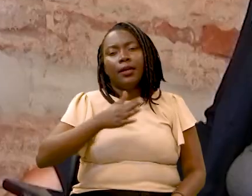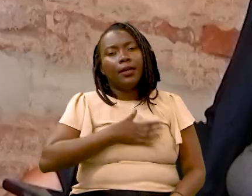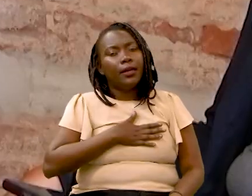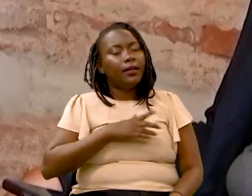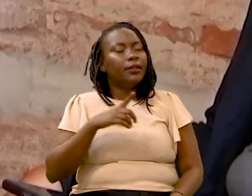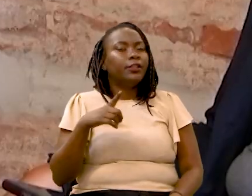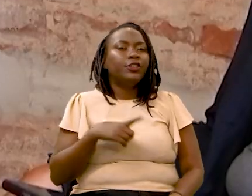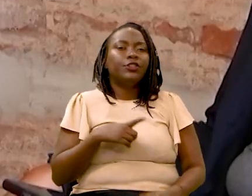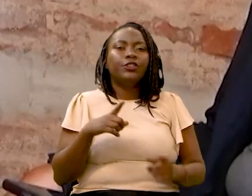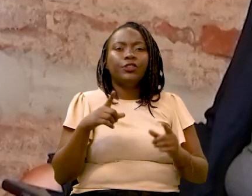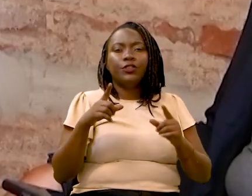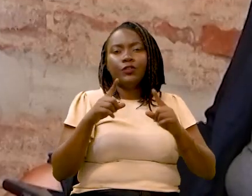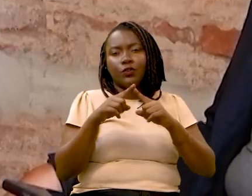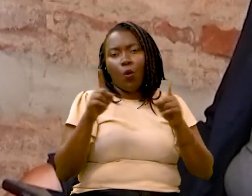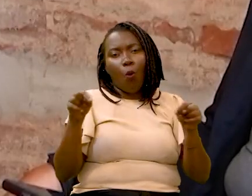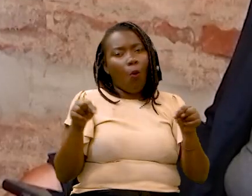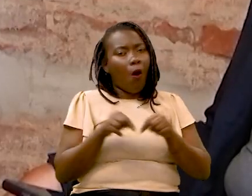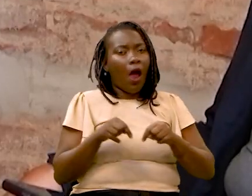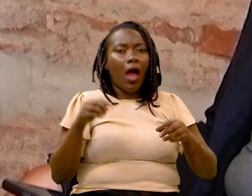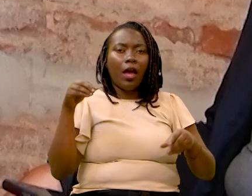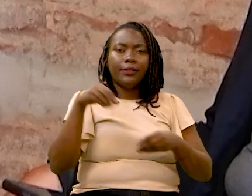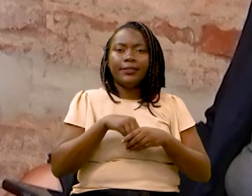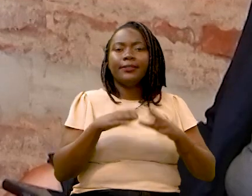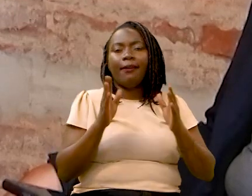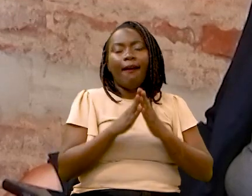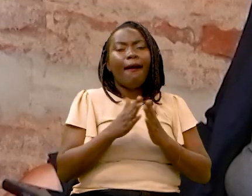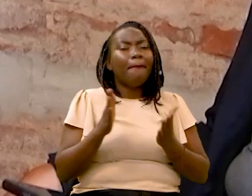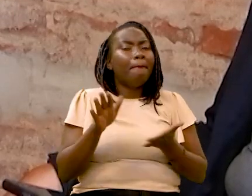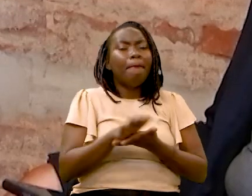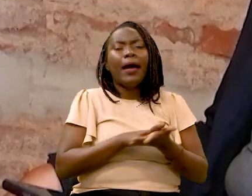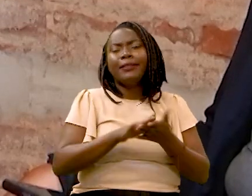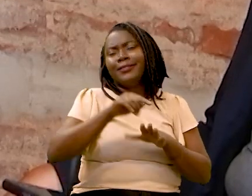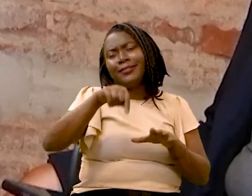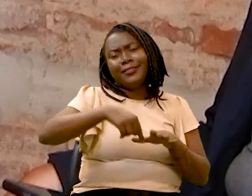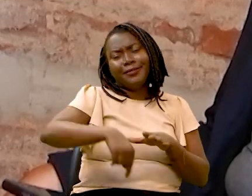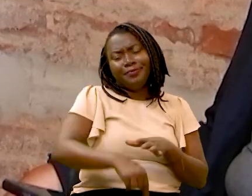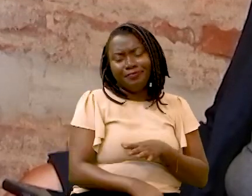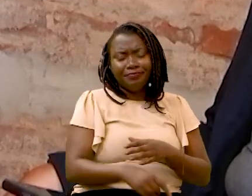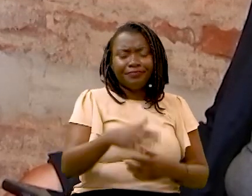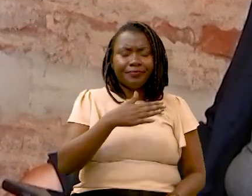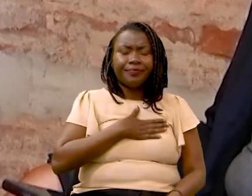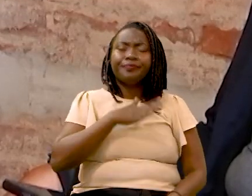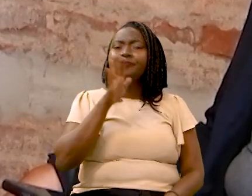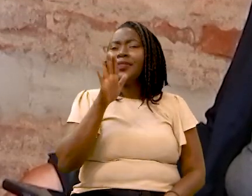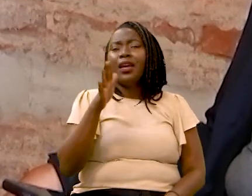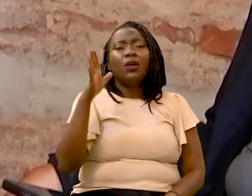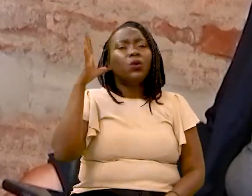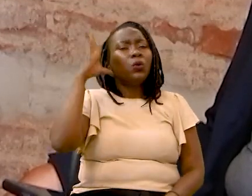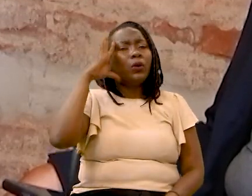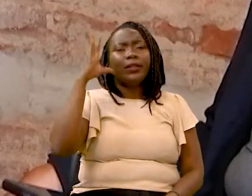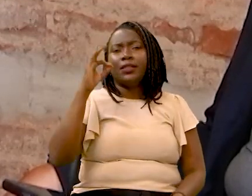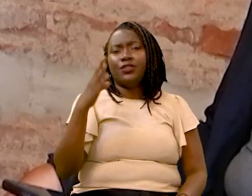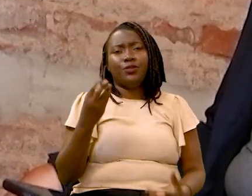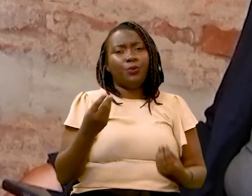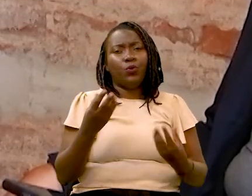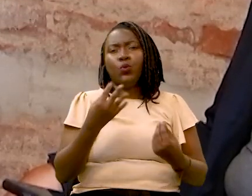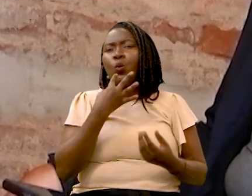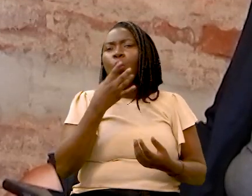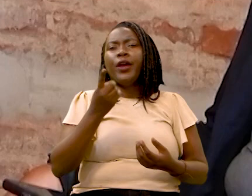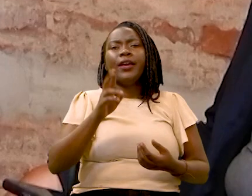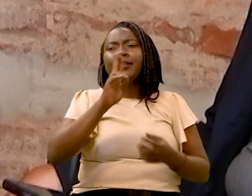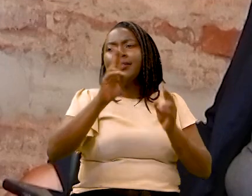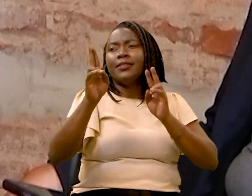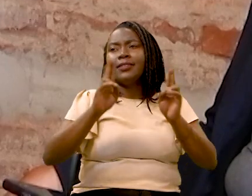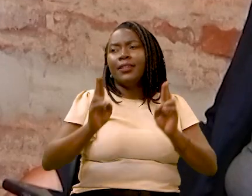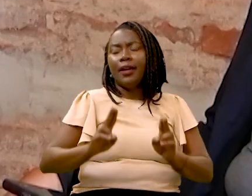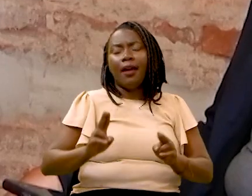tive quadros em casa, né? Sim. Mas não, nada aprofundado. Gostava, mas não entendia muito, né? Não conhecia